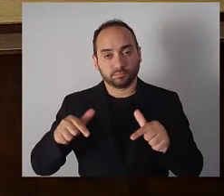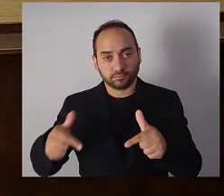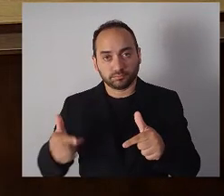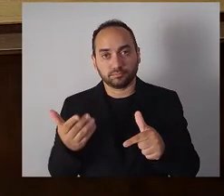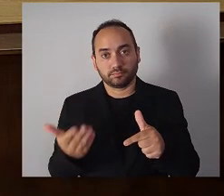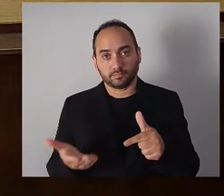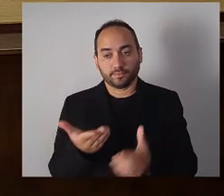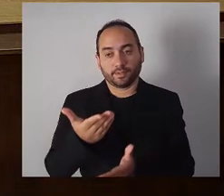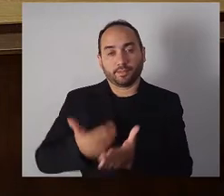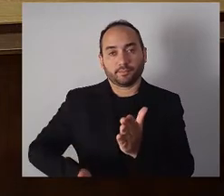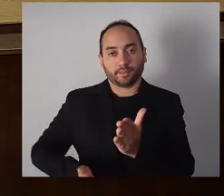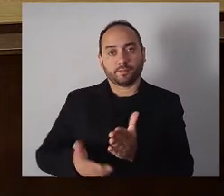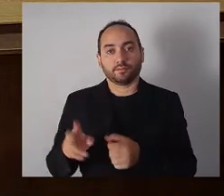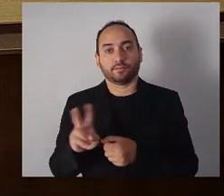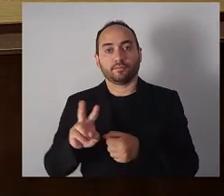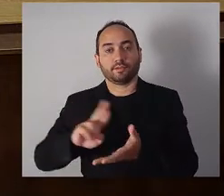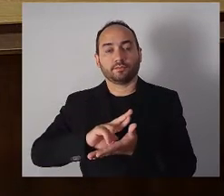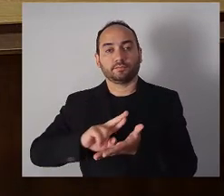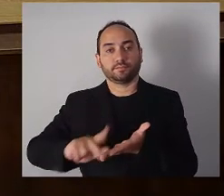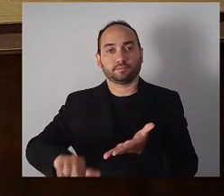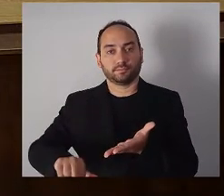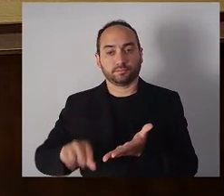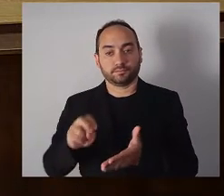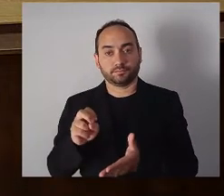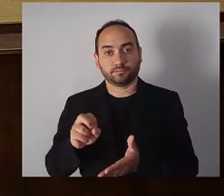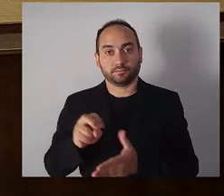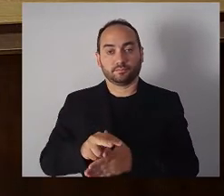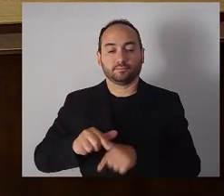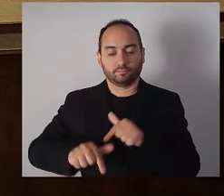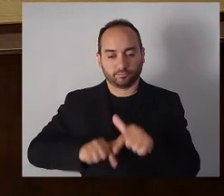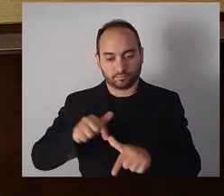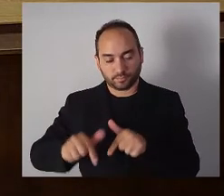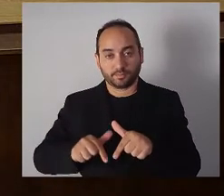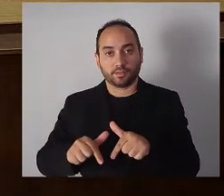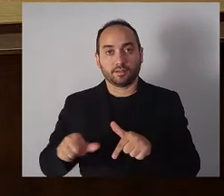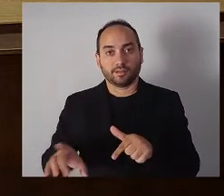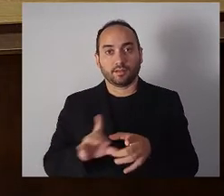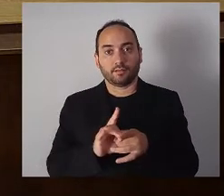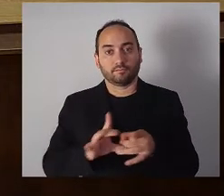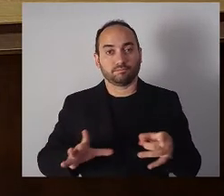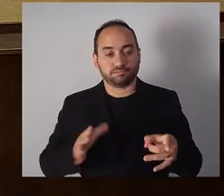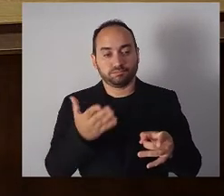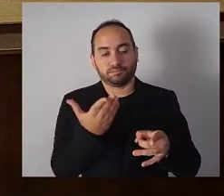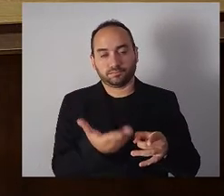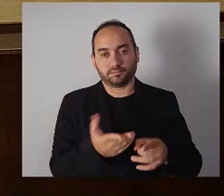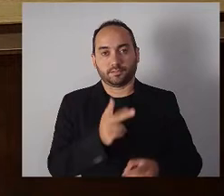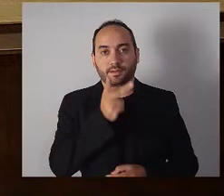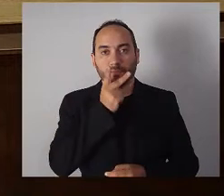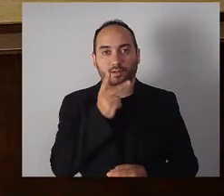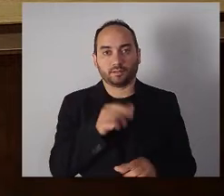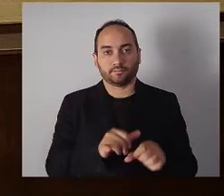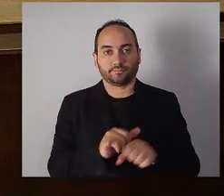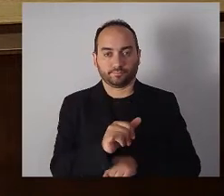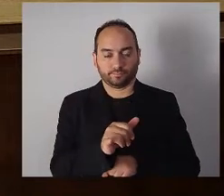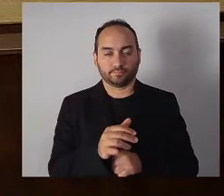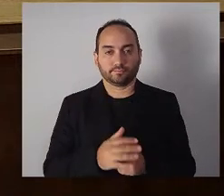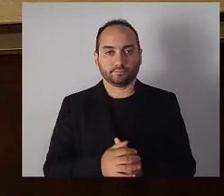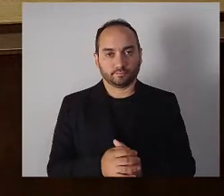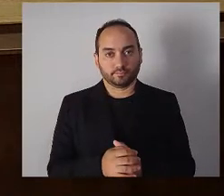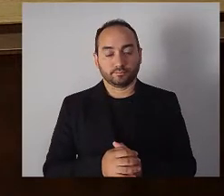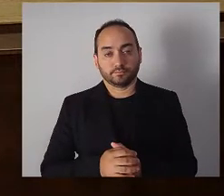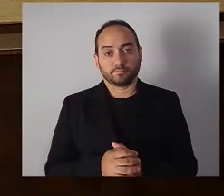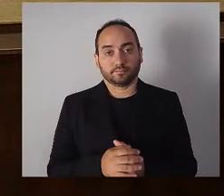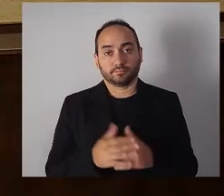de perda de cargo eletivo por infidelidade partidária. Eu vou aqui